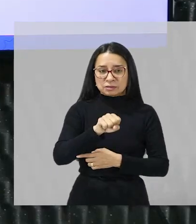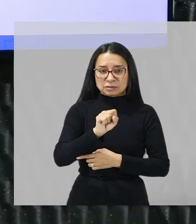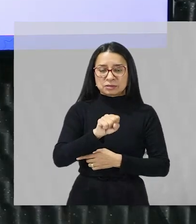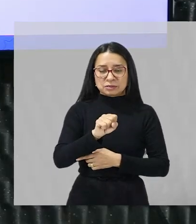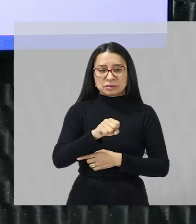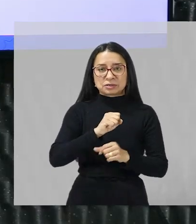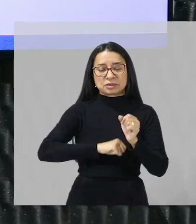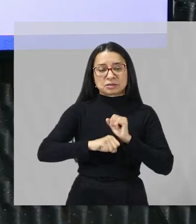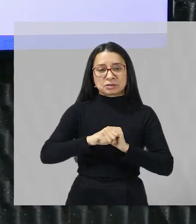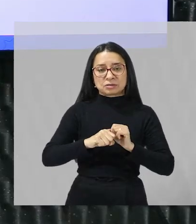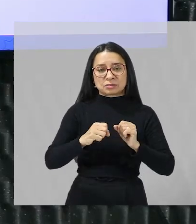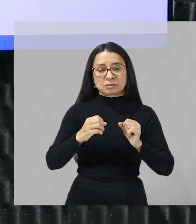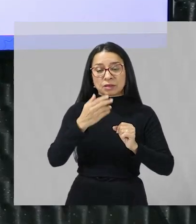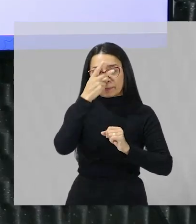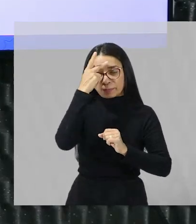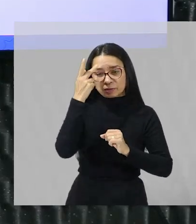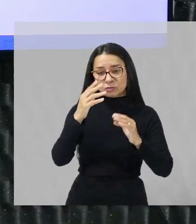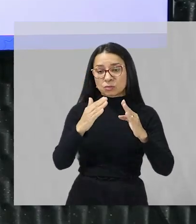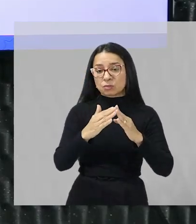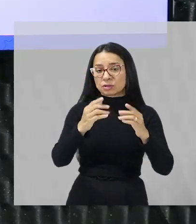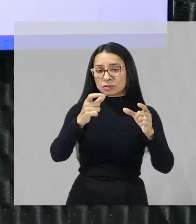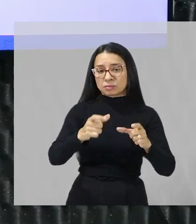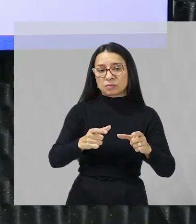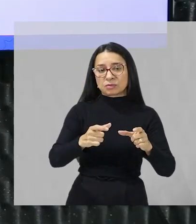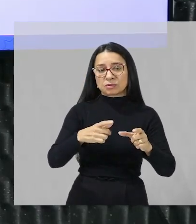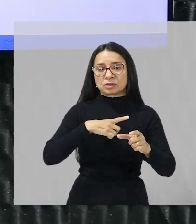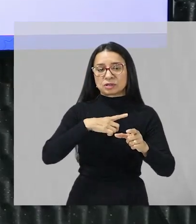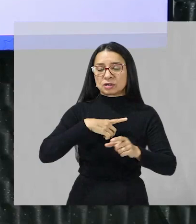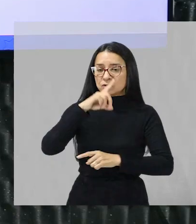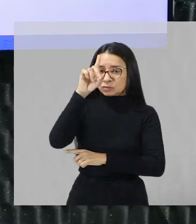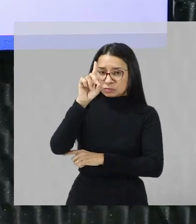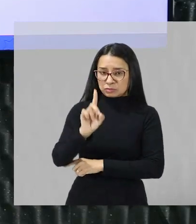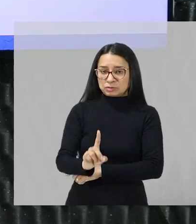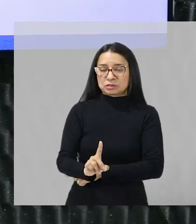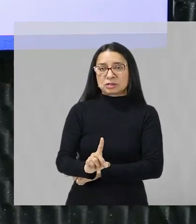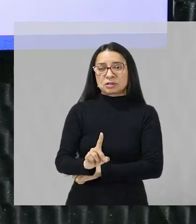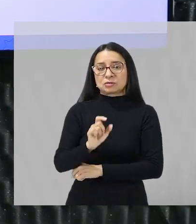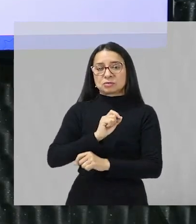favela, ele tem os seus direitos civis enfraquecidos ou tolhidos